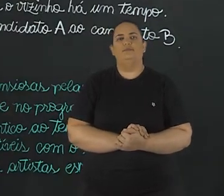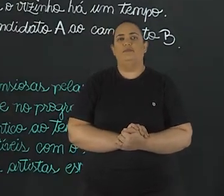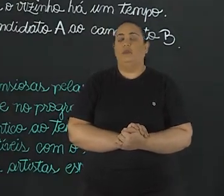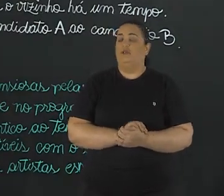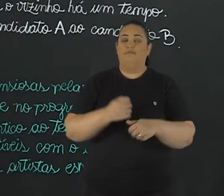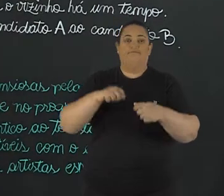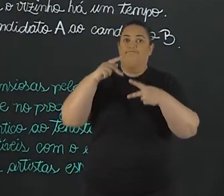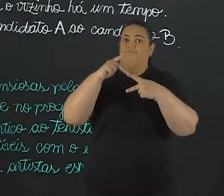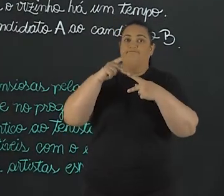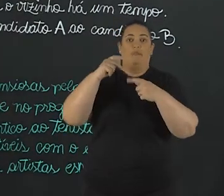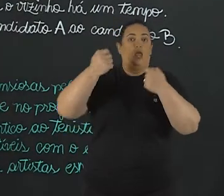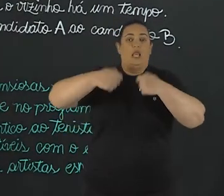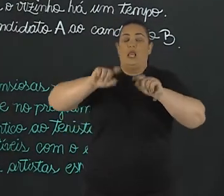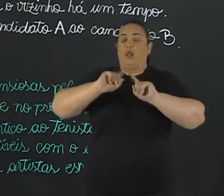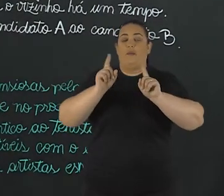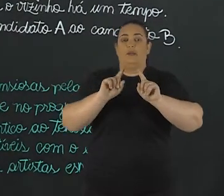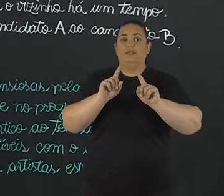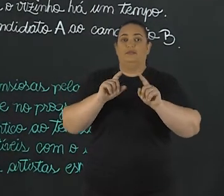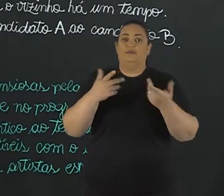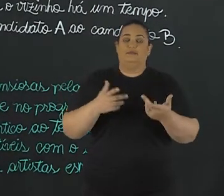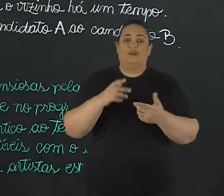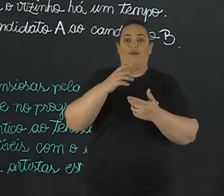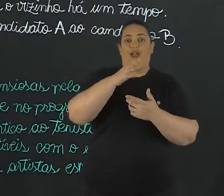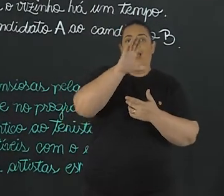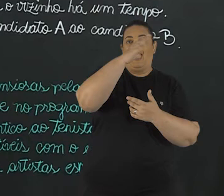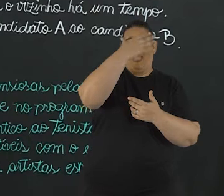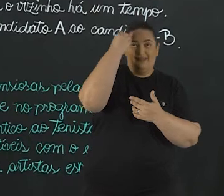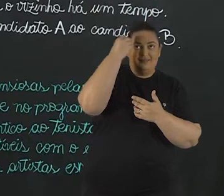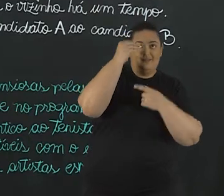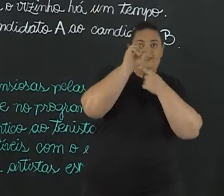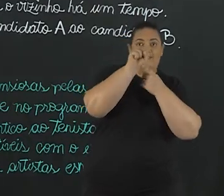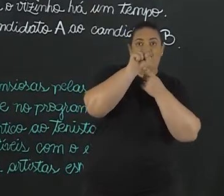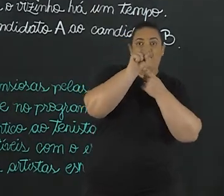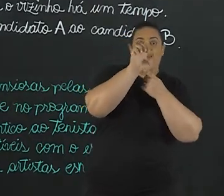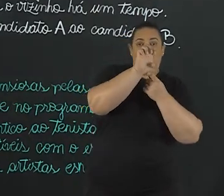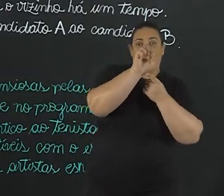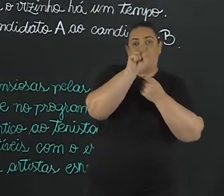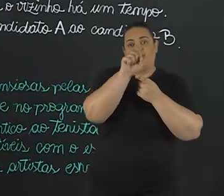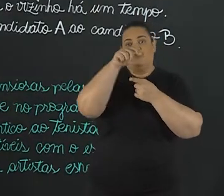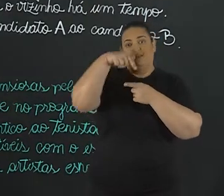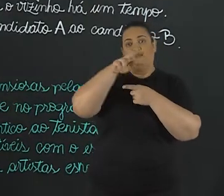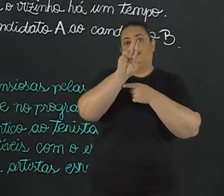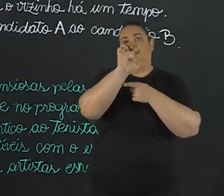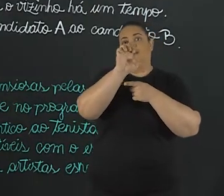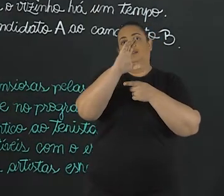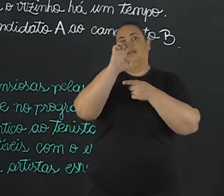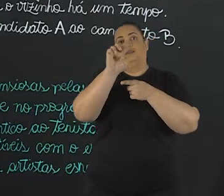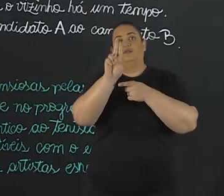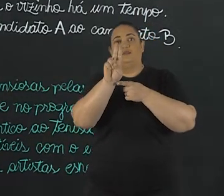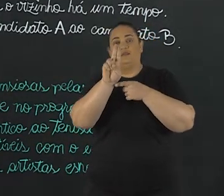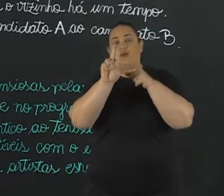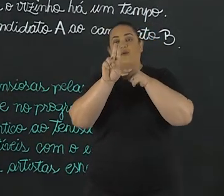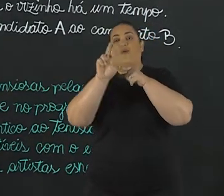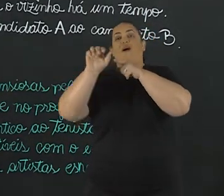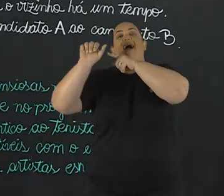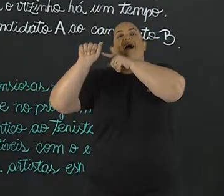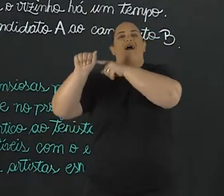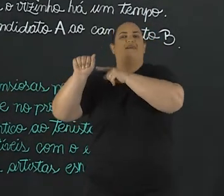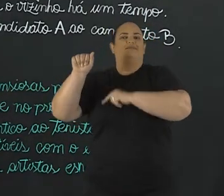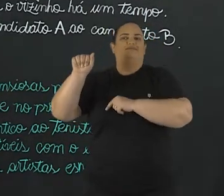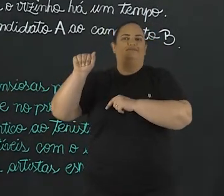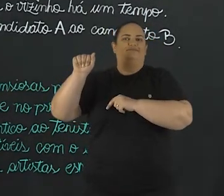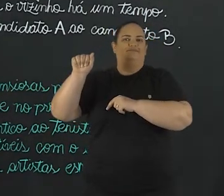preciso aí da preposição. Nesse caso, esquecer funciona como um verbo transitivo direto, ok? Lembrar dessa regrinha para o verbo esquecer e o